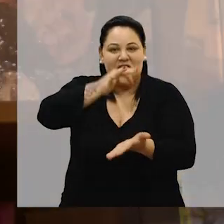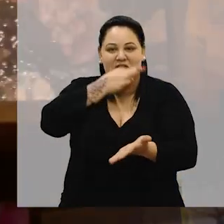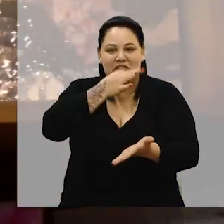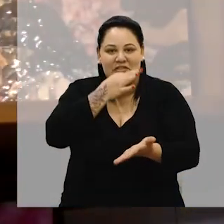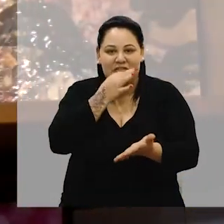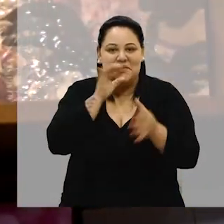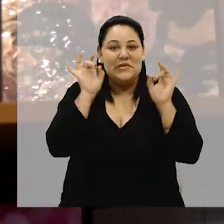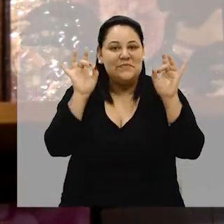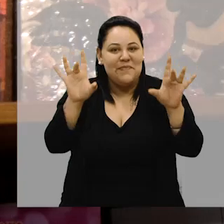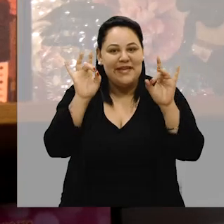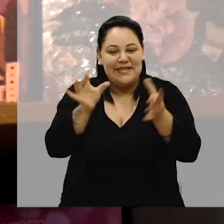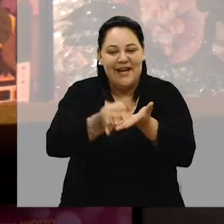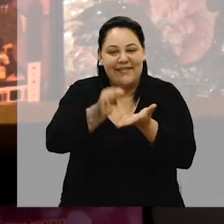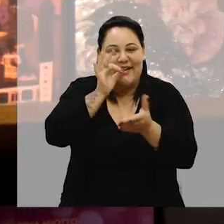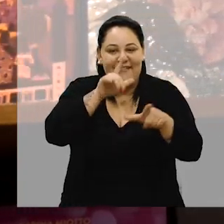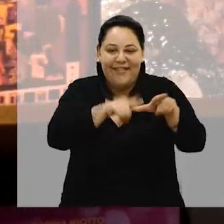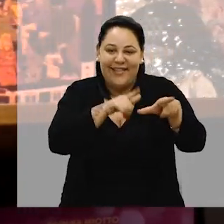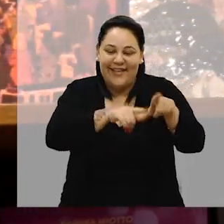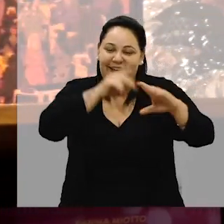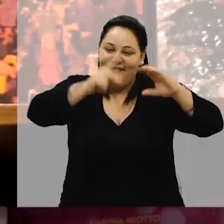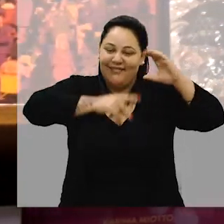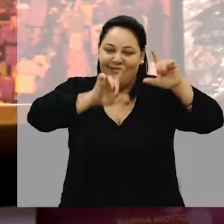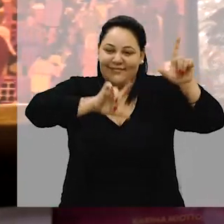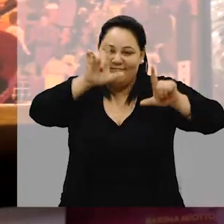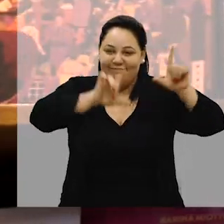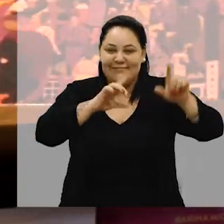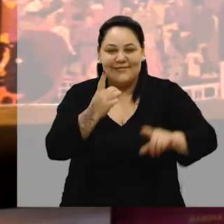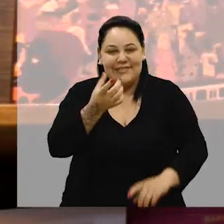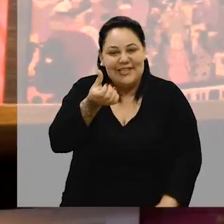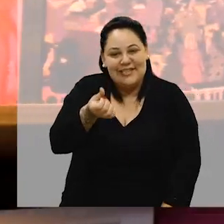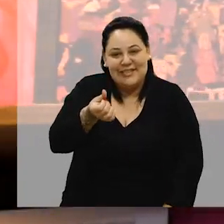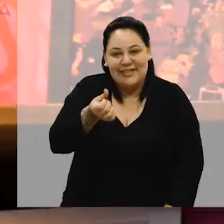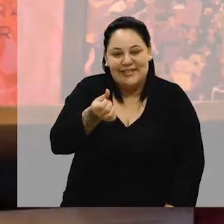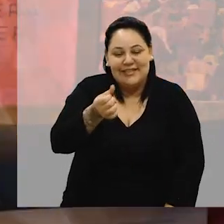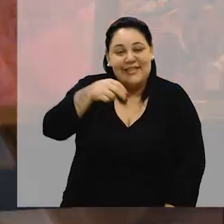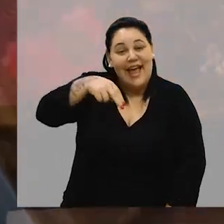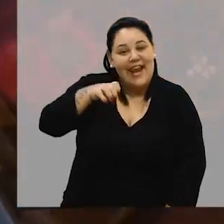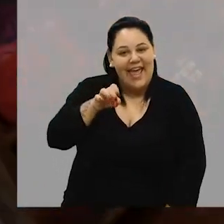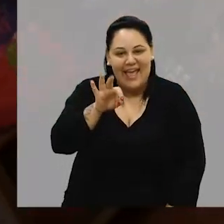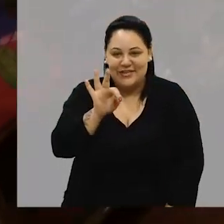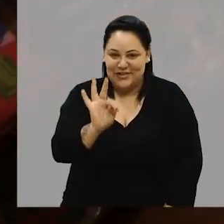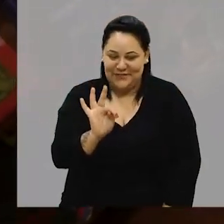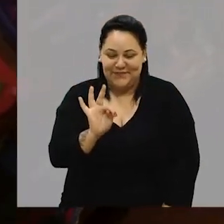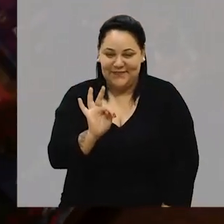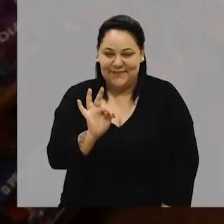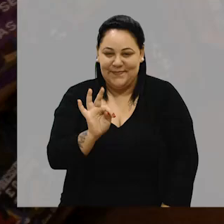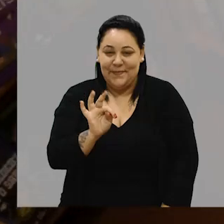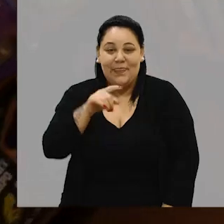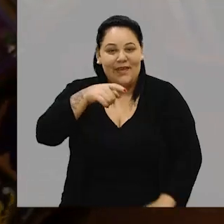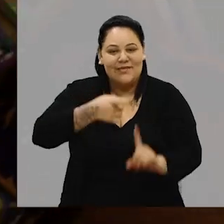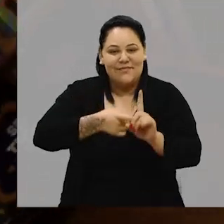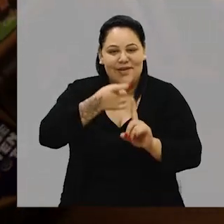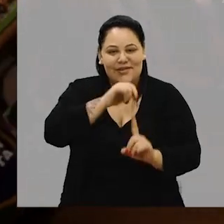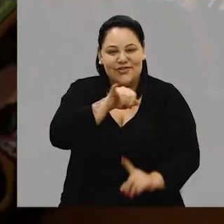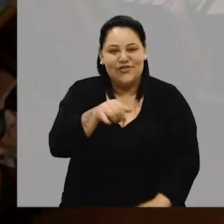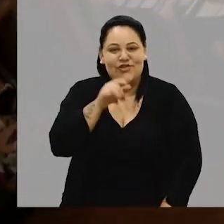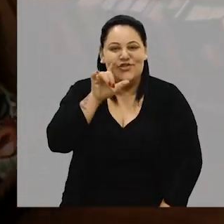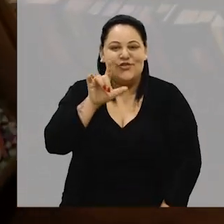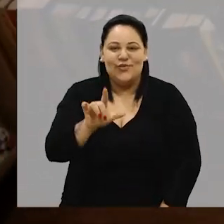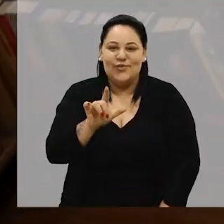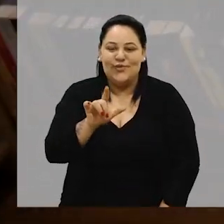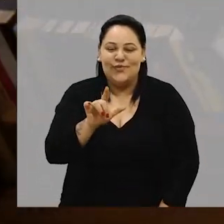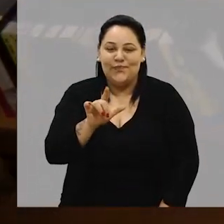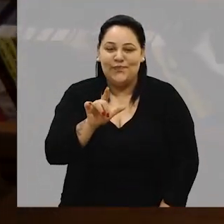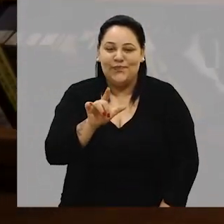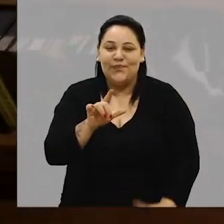com Letras, pela TV Câmara Caxias, canal 16 da Claro Net. Neste mês de julho, o programa Café com